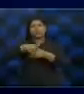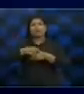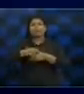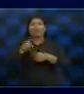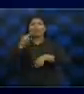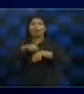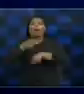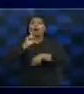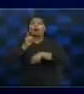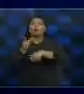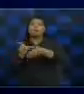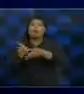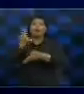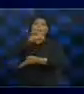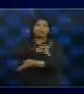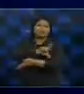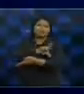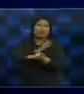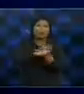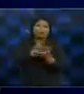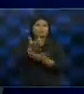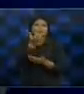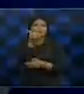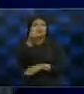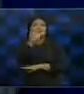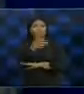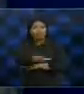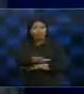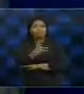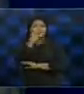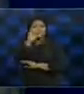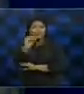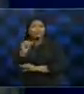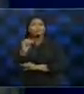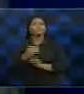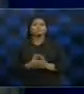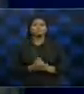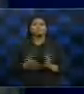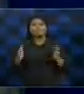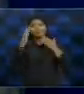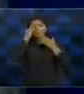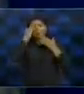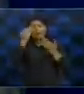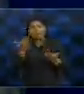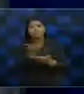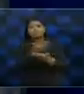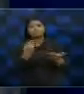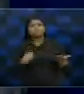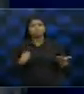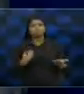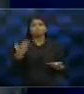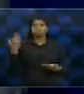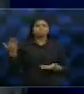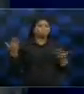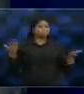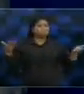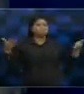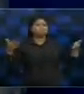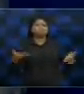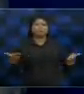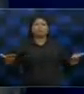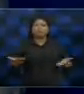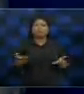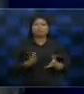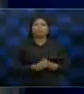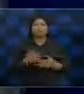a partir das 6 horas da noite. Eu quero agradecer a presença aqui dos dois candidatos que estão aqui com os ânimos